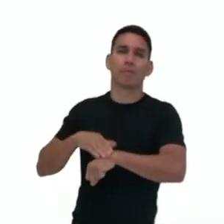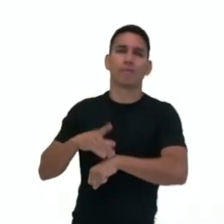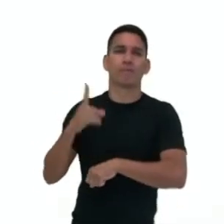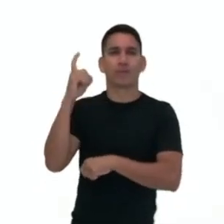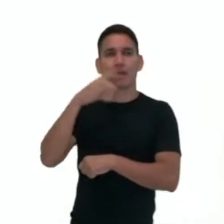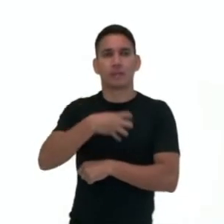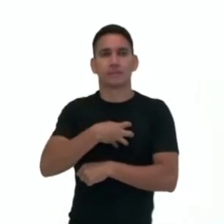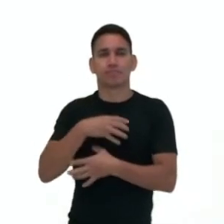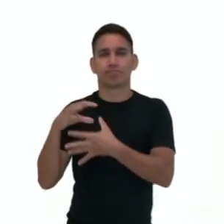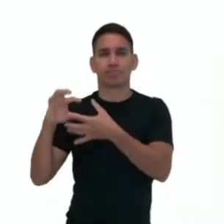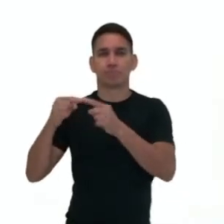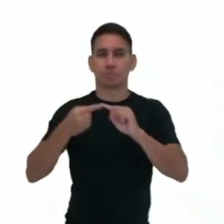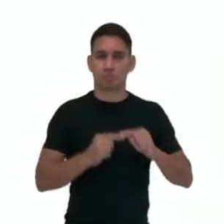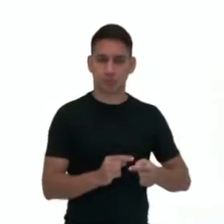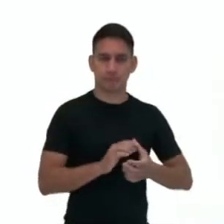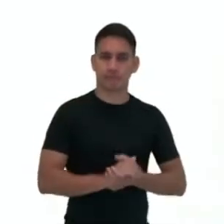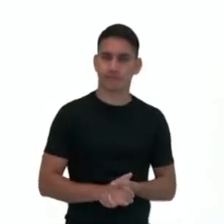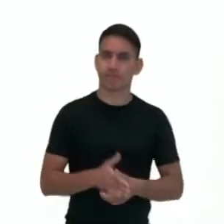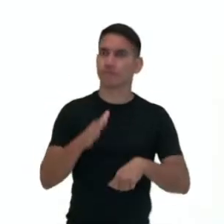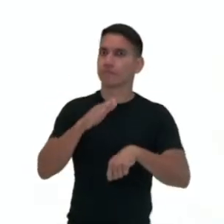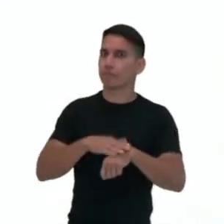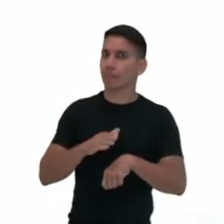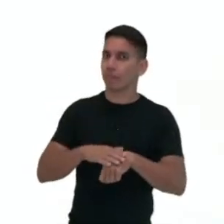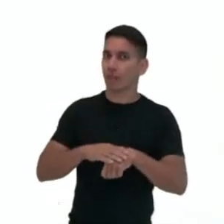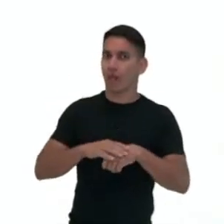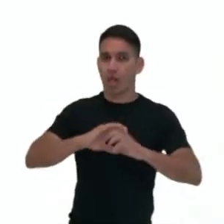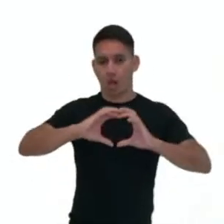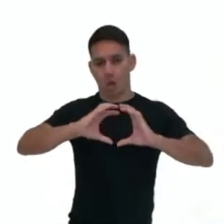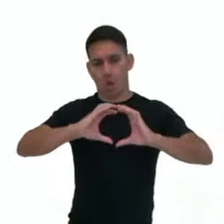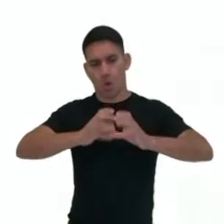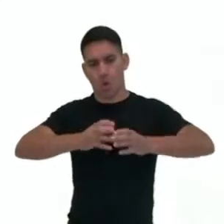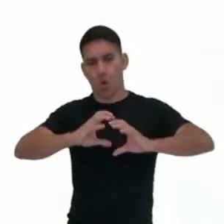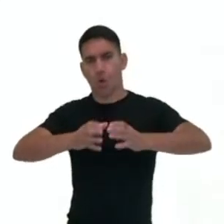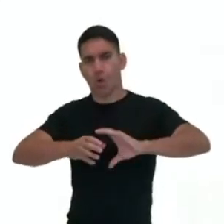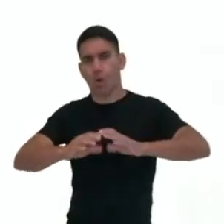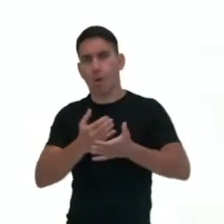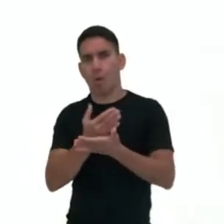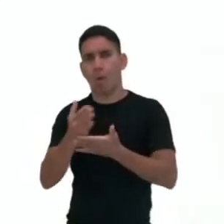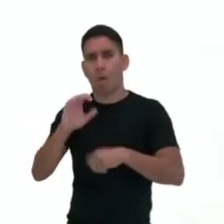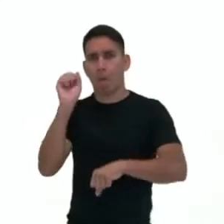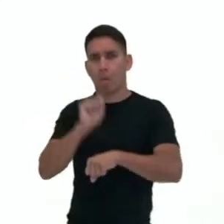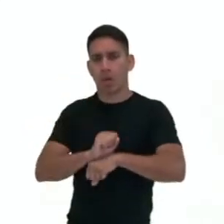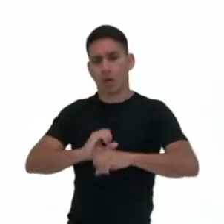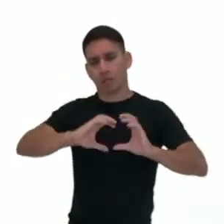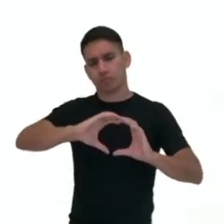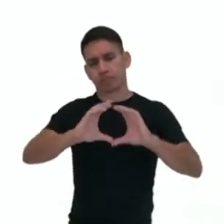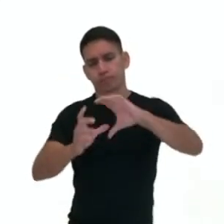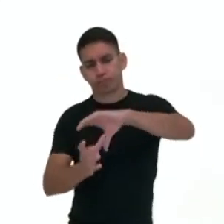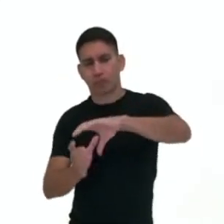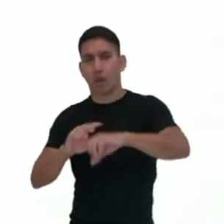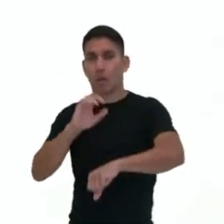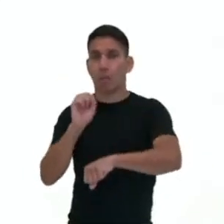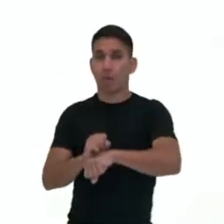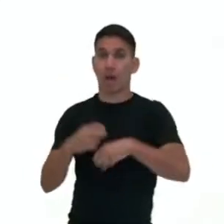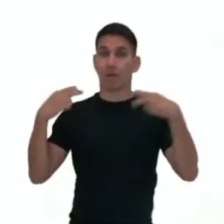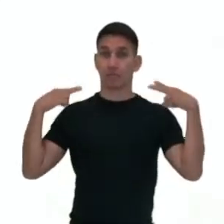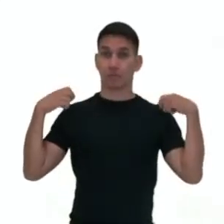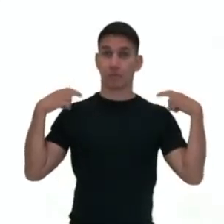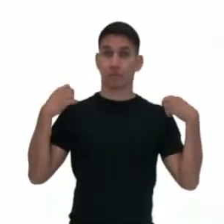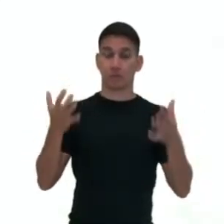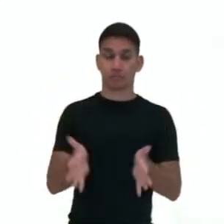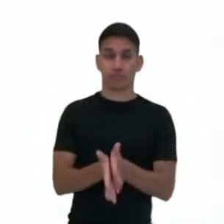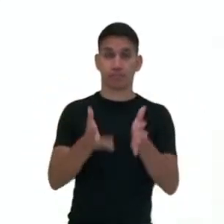agonia. E quando as rodas pararam, as pobres, eis que o motorista,